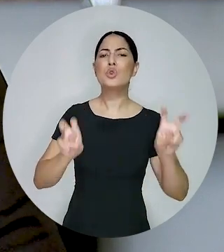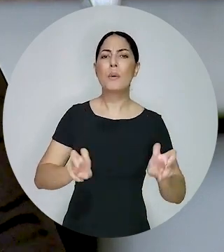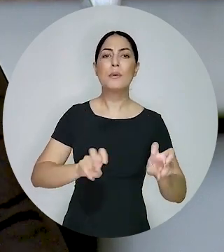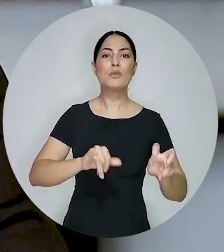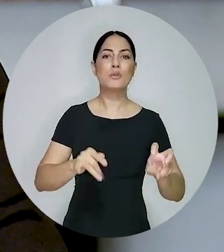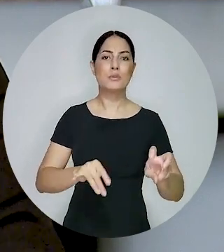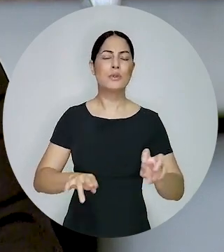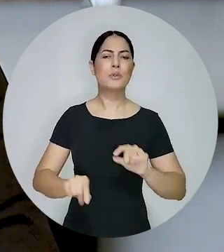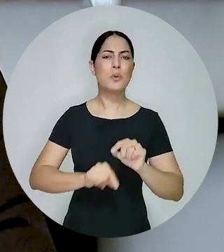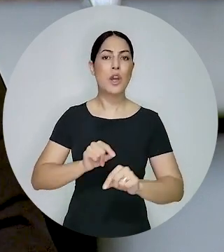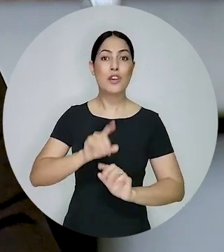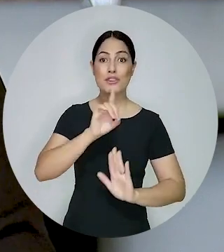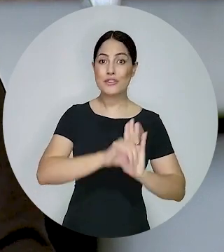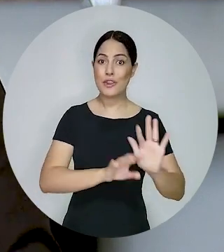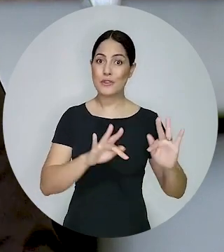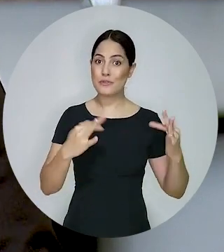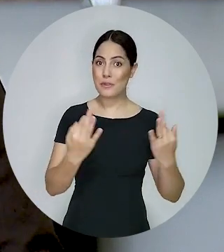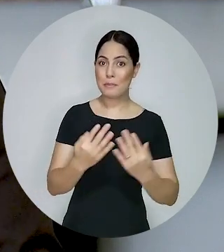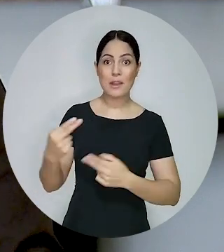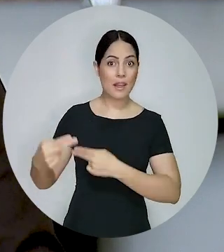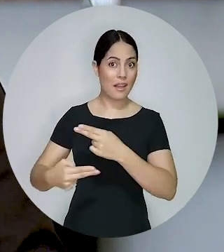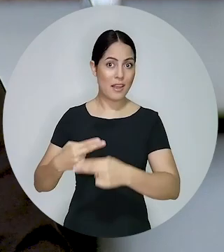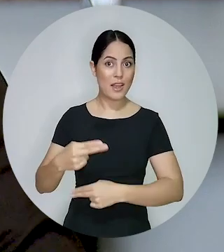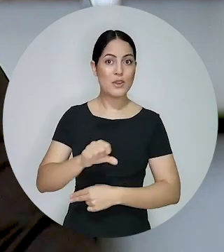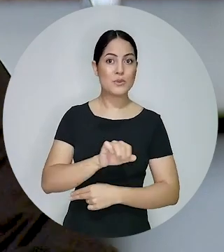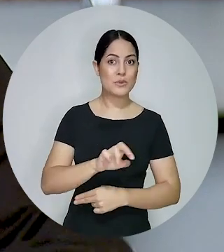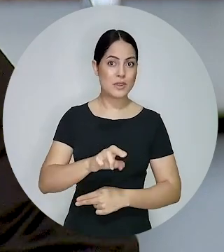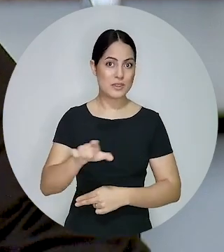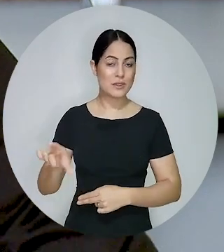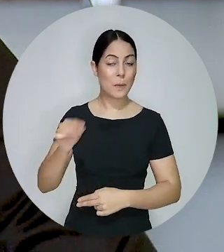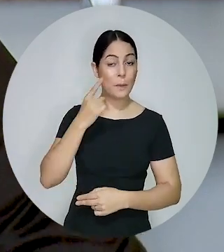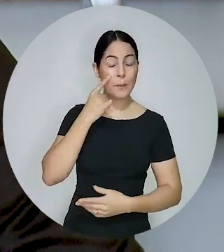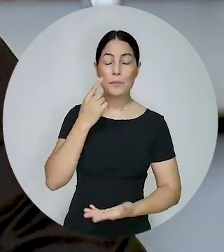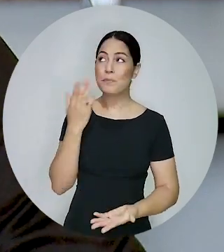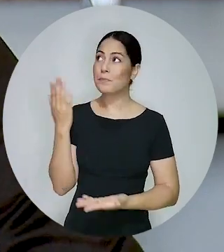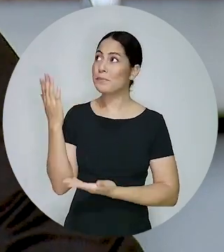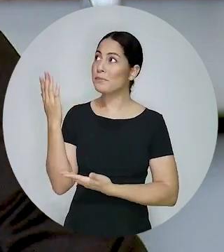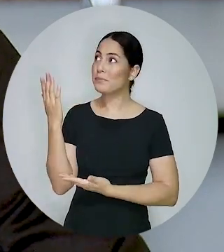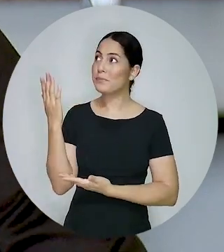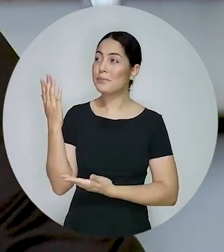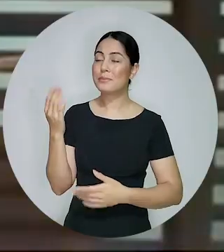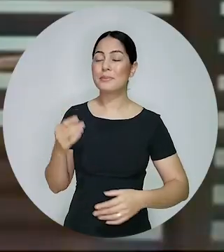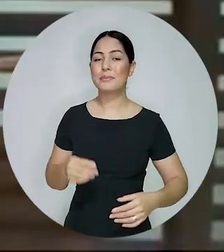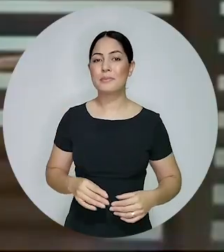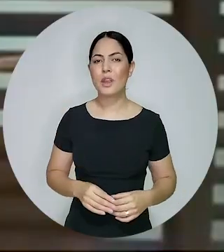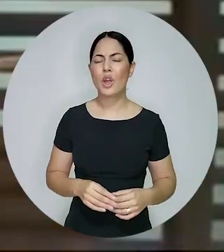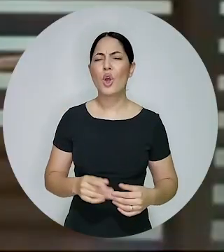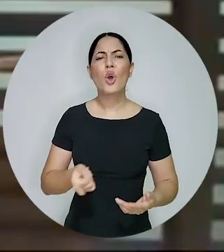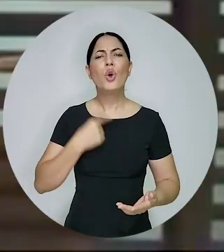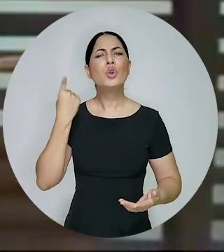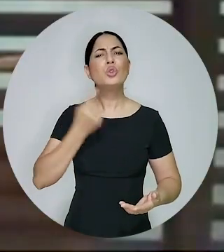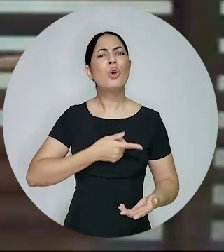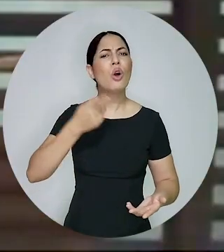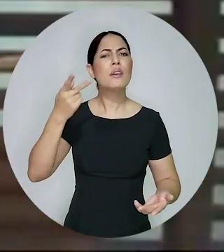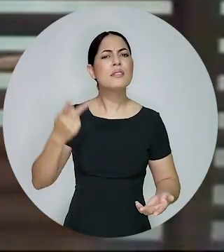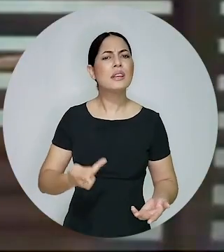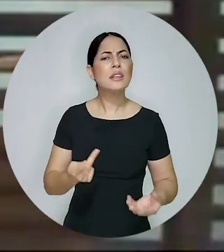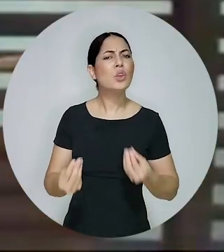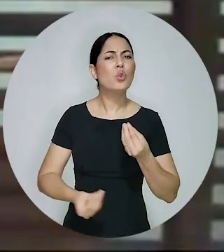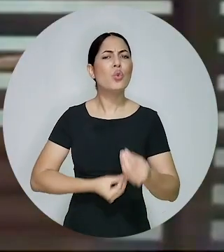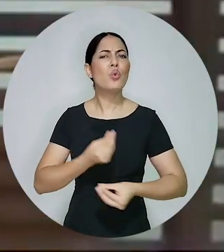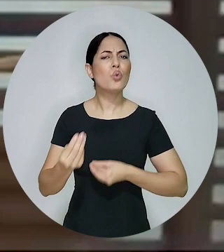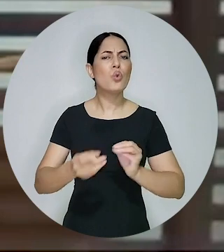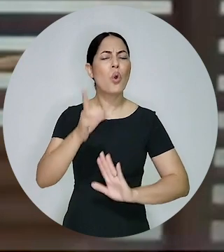da desjudicialização do direito das famílias e das sucessões. Confira. Como advogar, né?